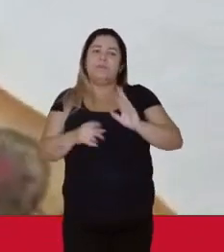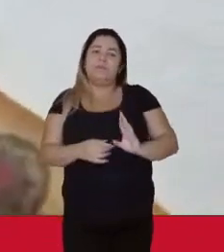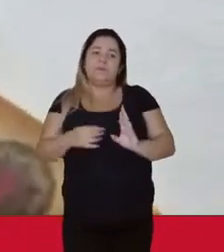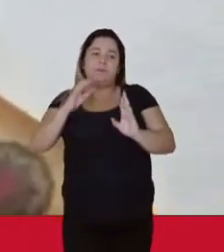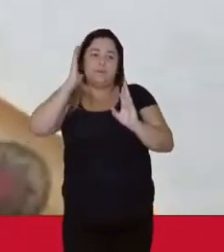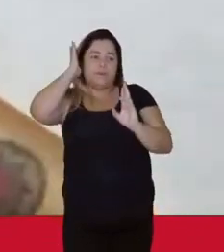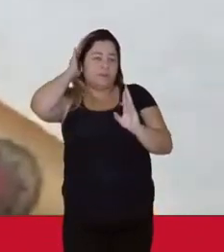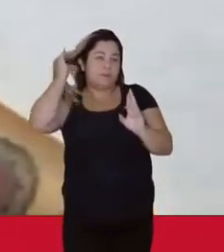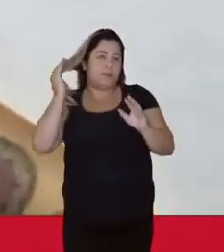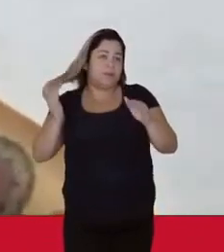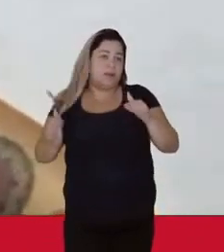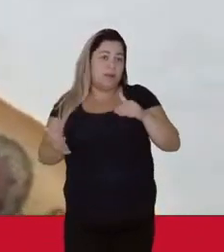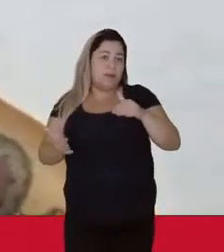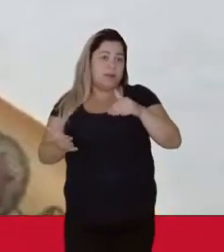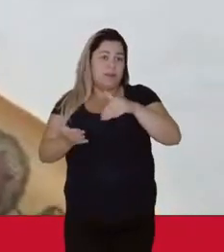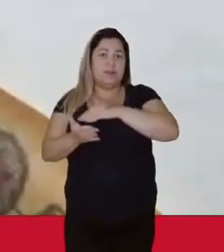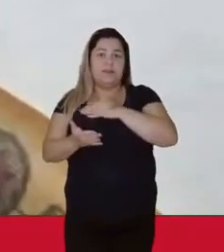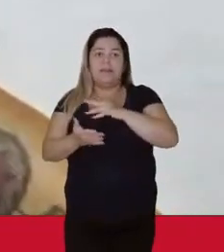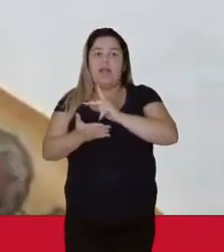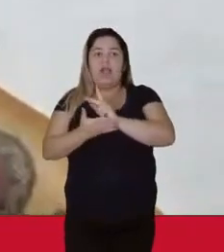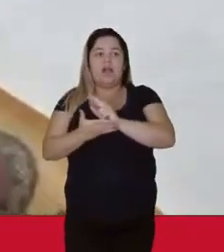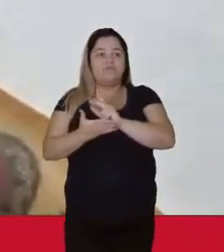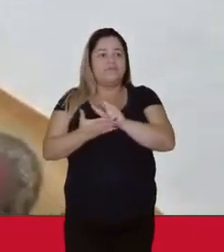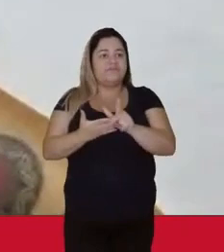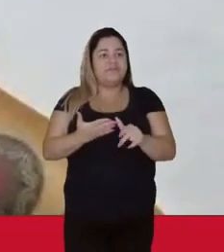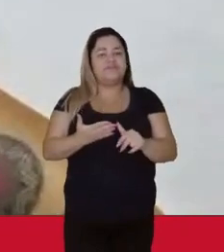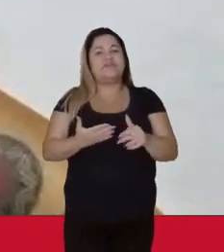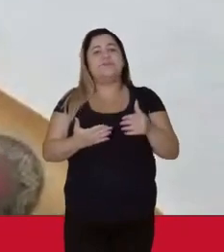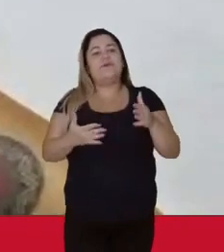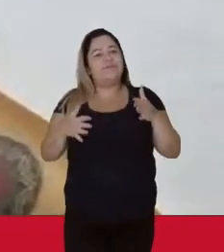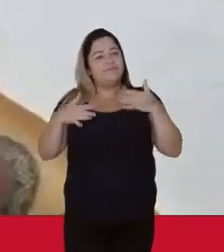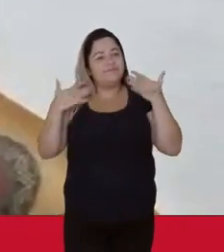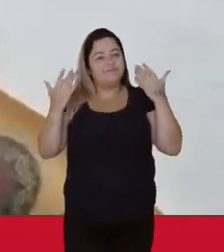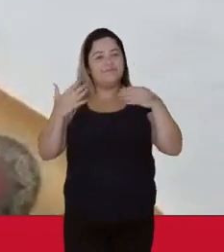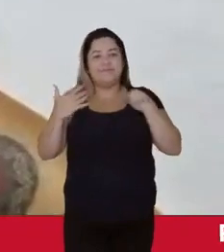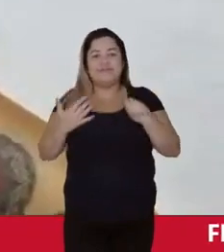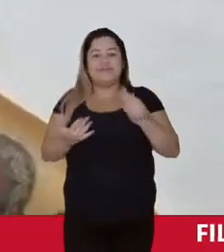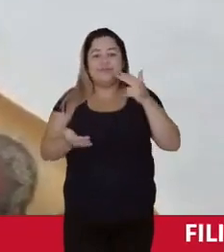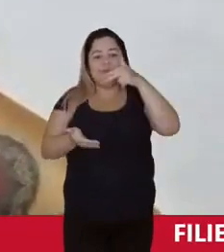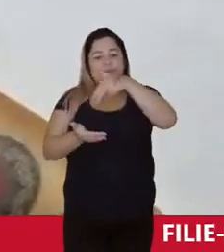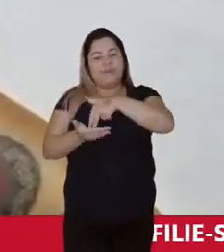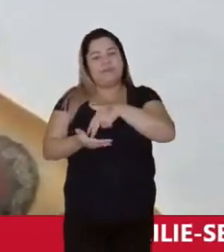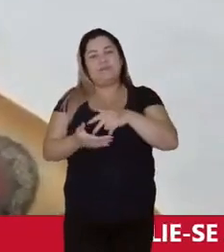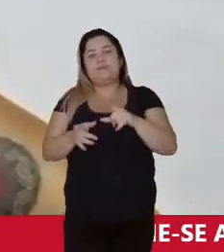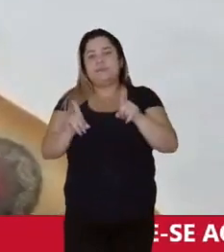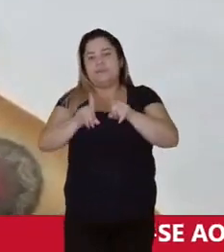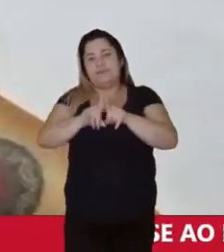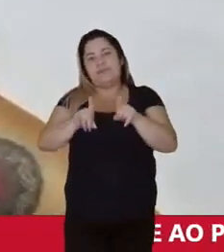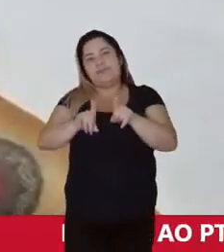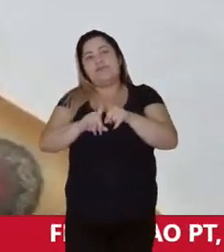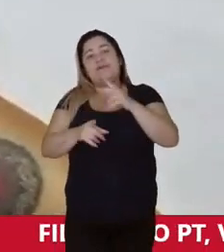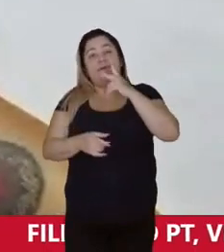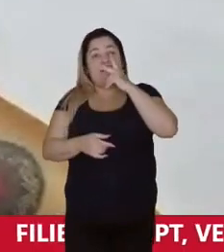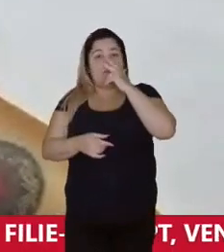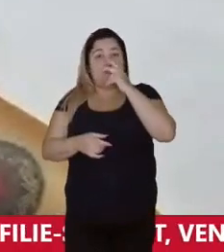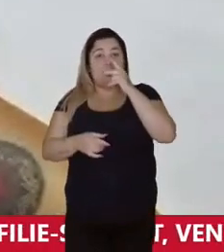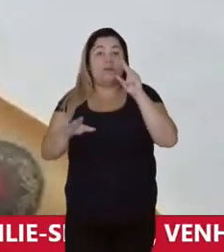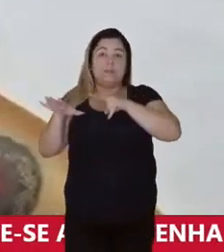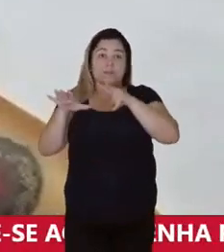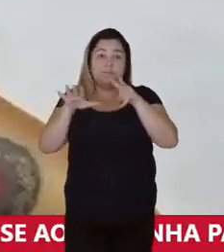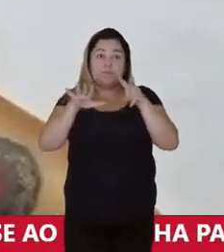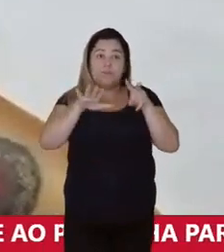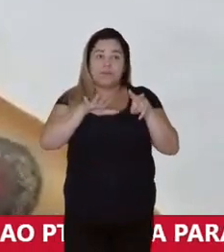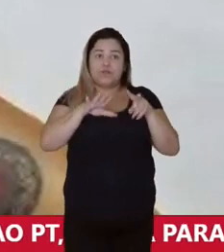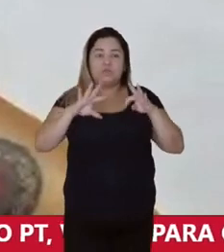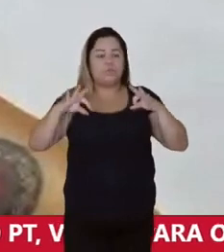essa secretaria que é diversa. Eu estou muito feliz de estar aqui participando. Acho que essa semana